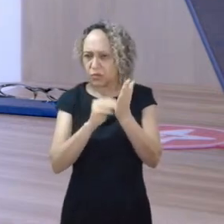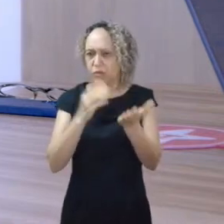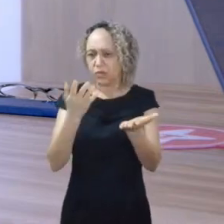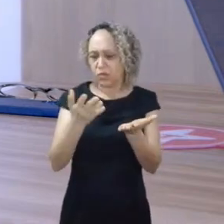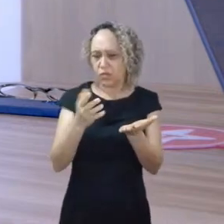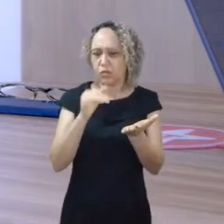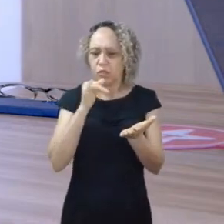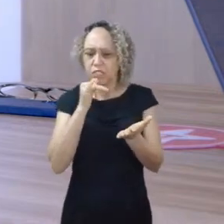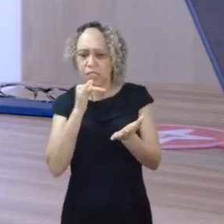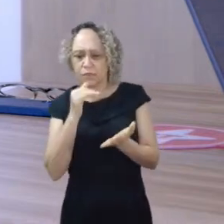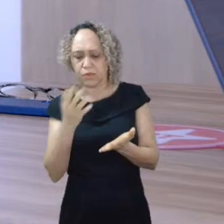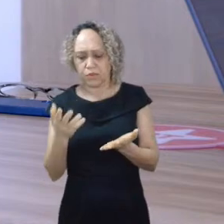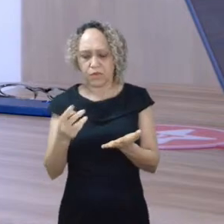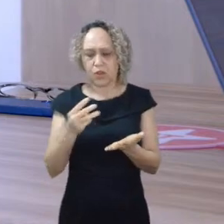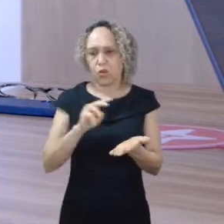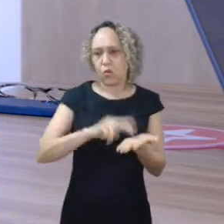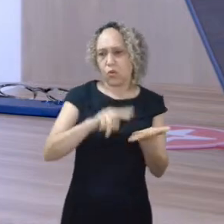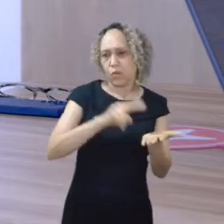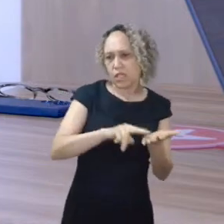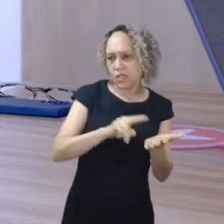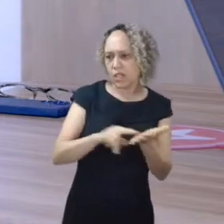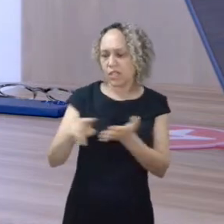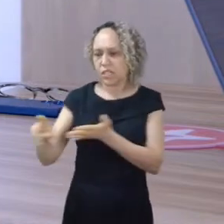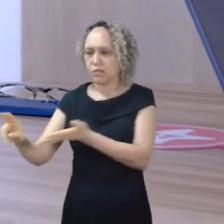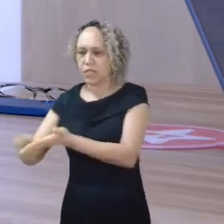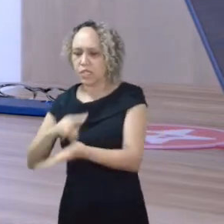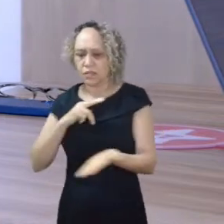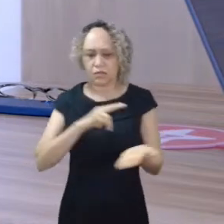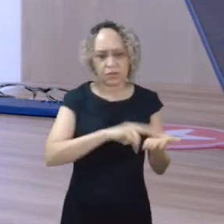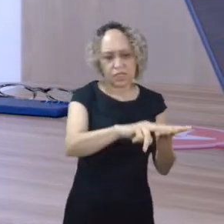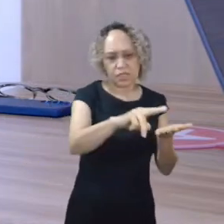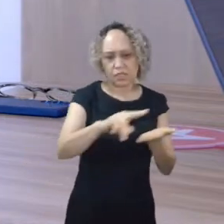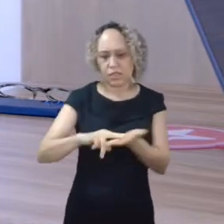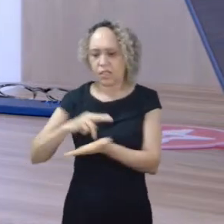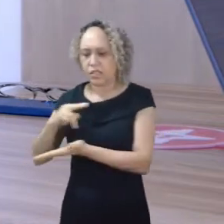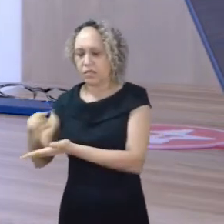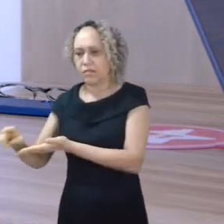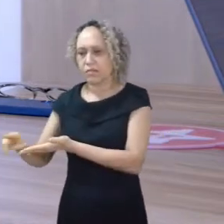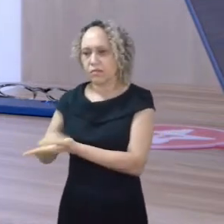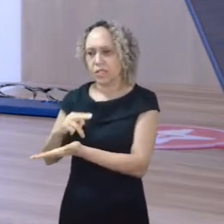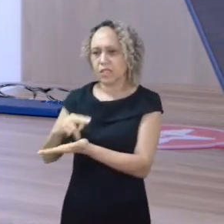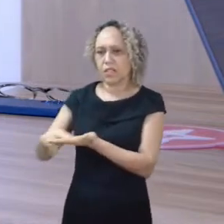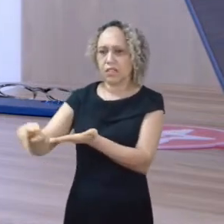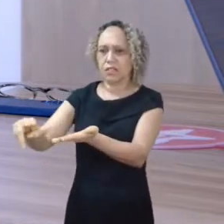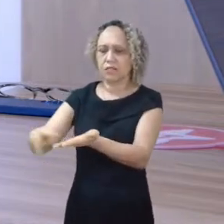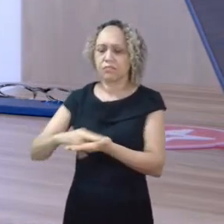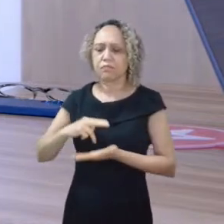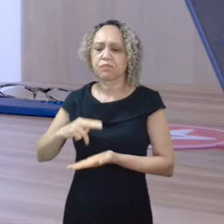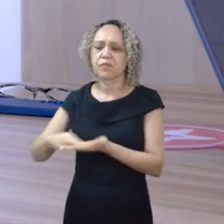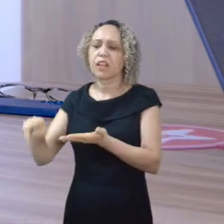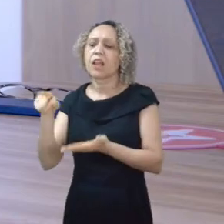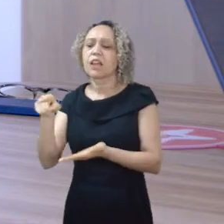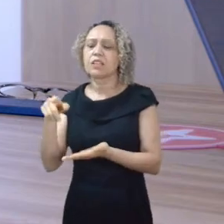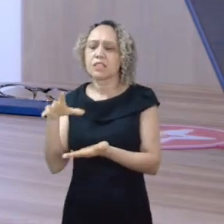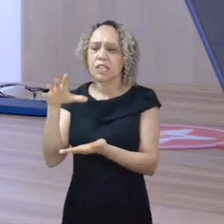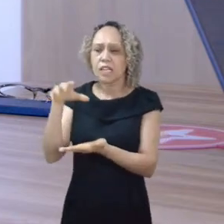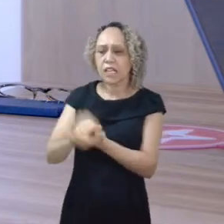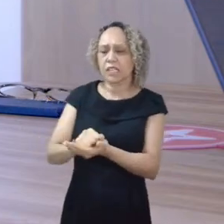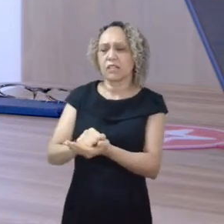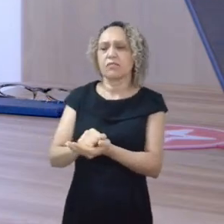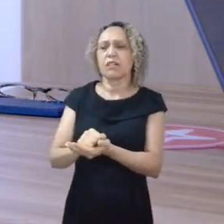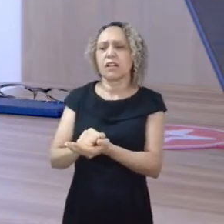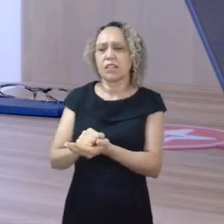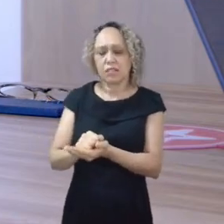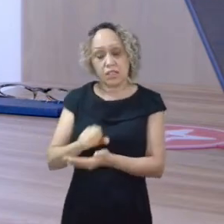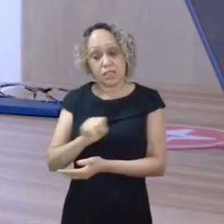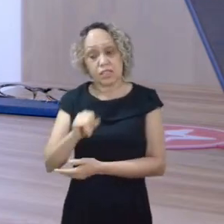Então, um conteúdo daqui entre eu e você, ele vai estar criptografado. Se um juiz determina que essa plataforma quebra o sigilo